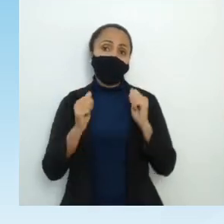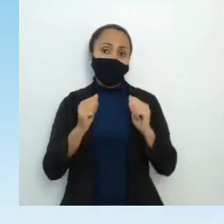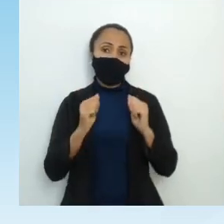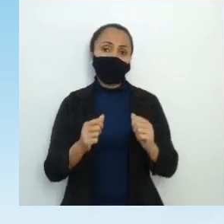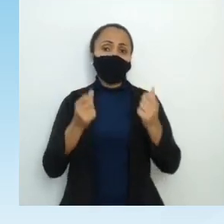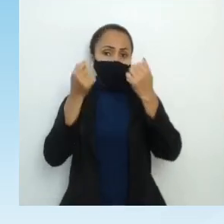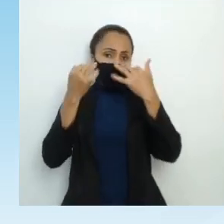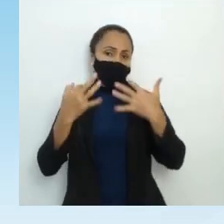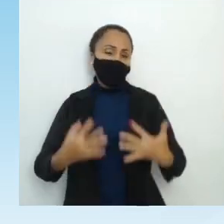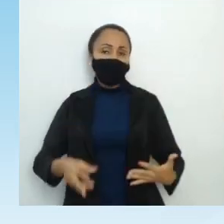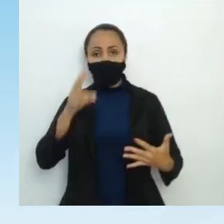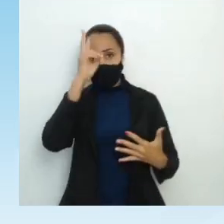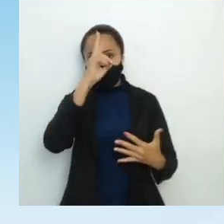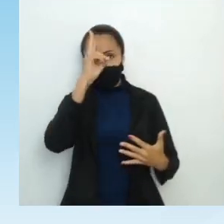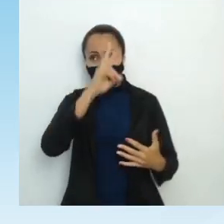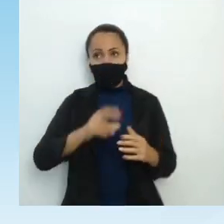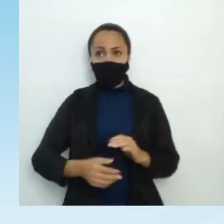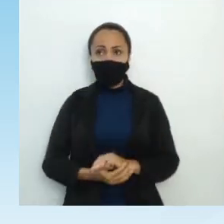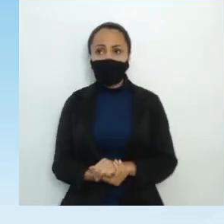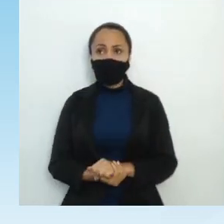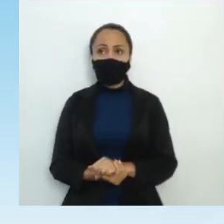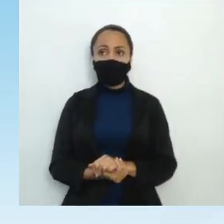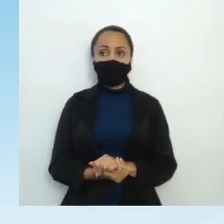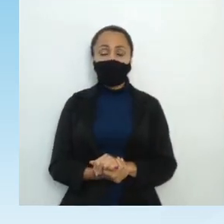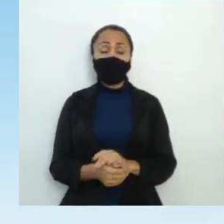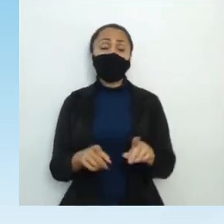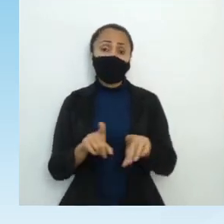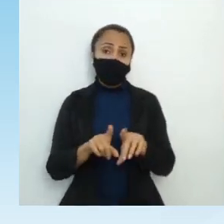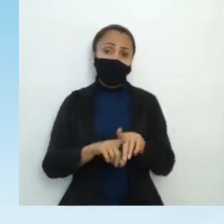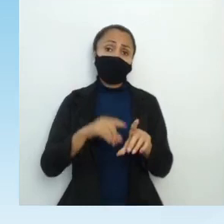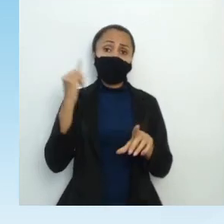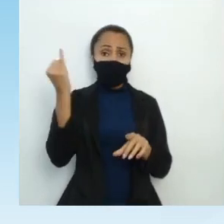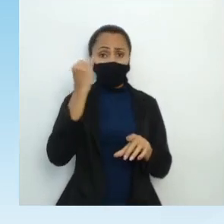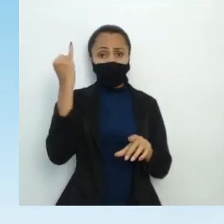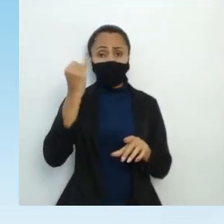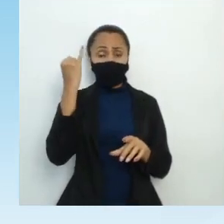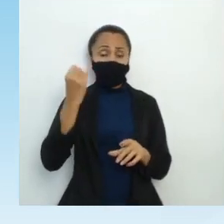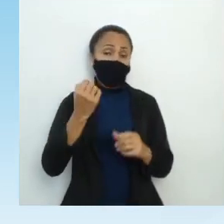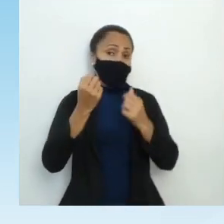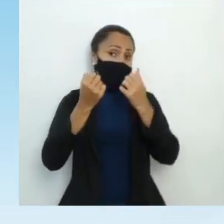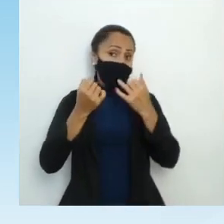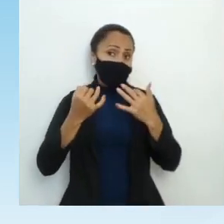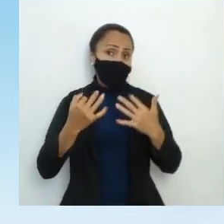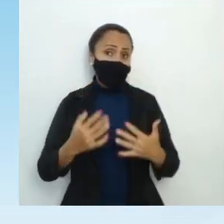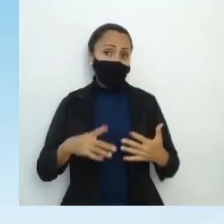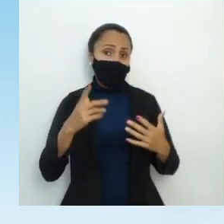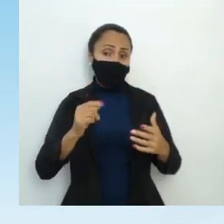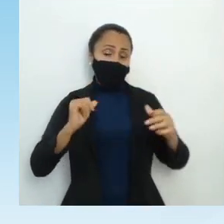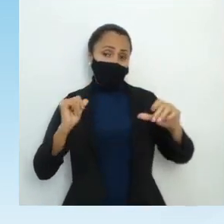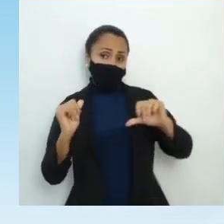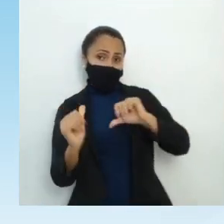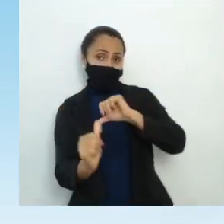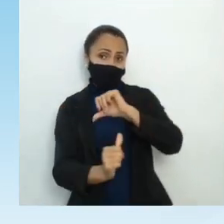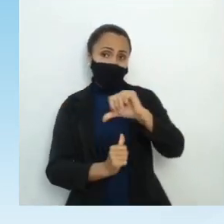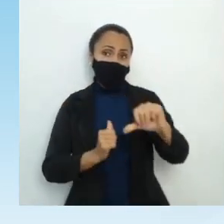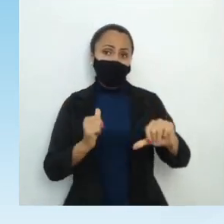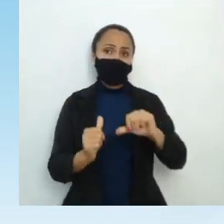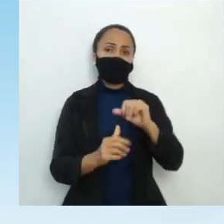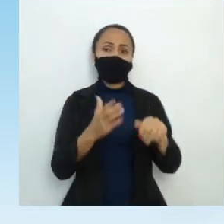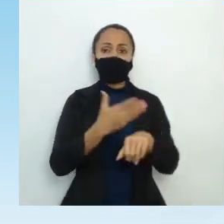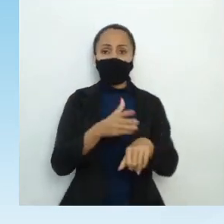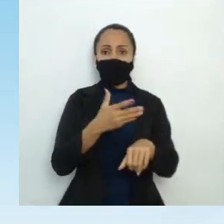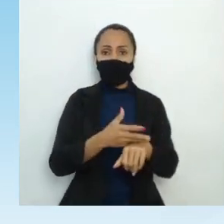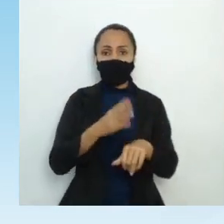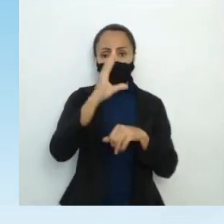história. Também é muito importante registrar que na conversão, na saída dessa prática